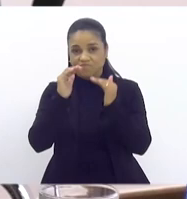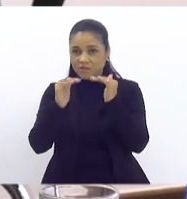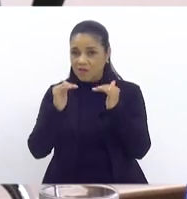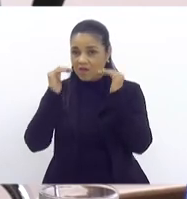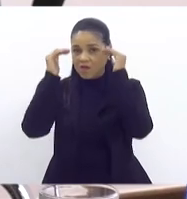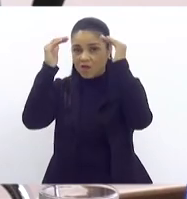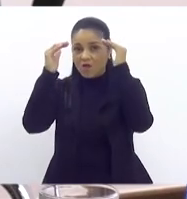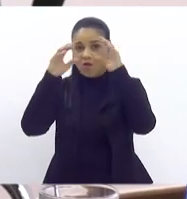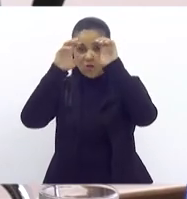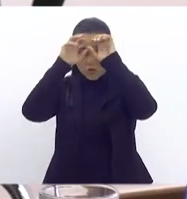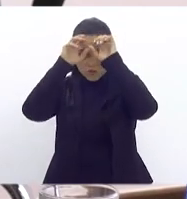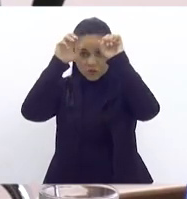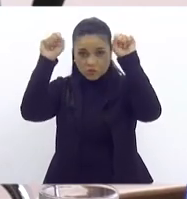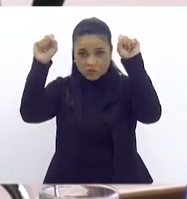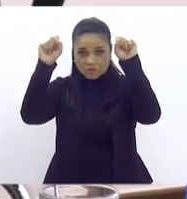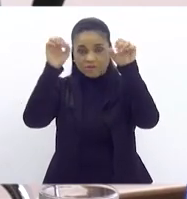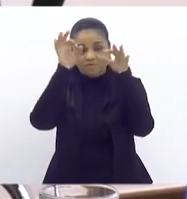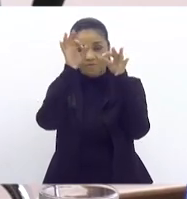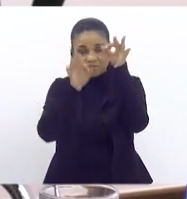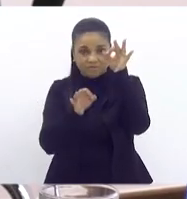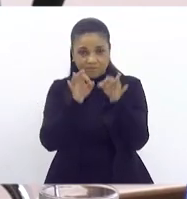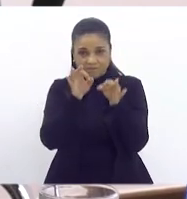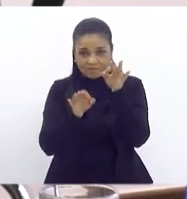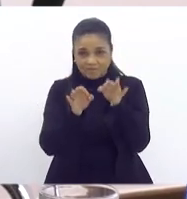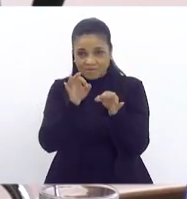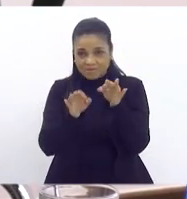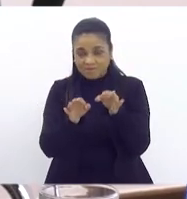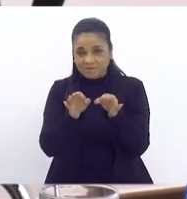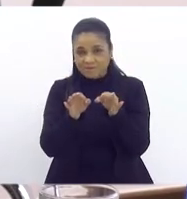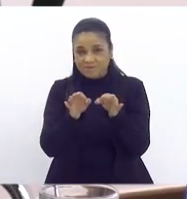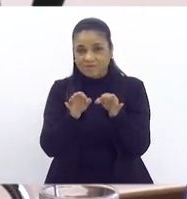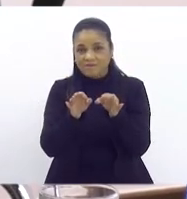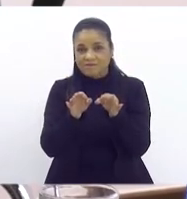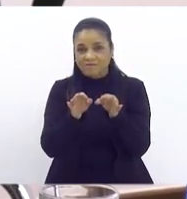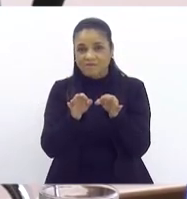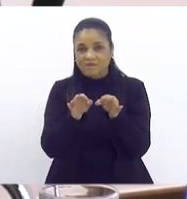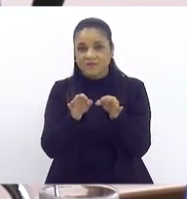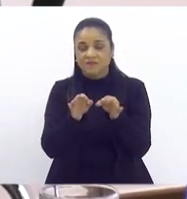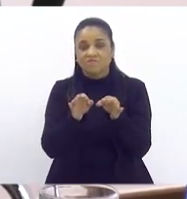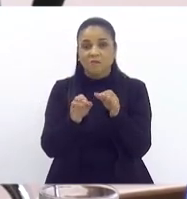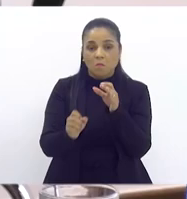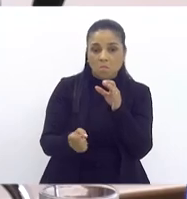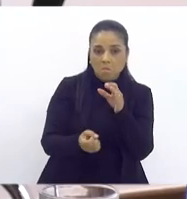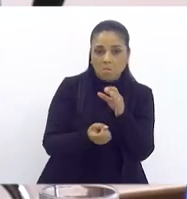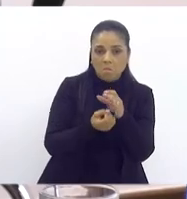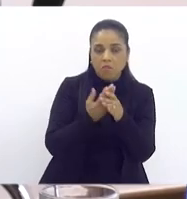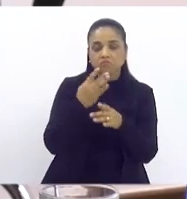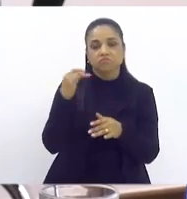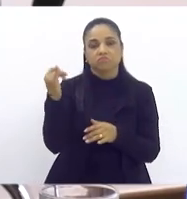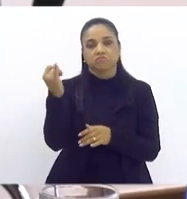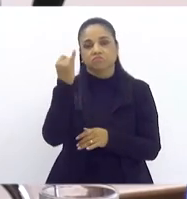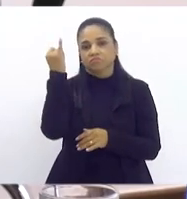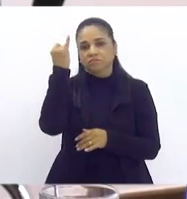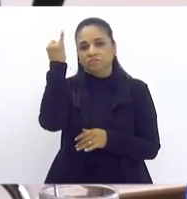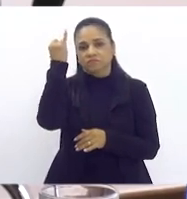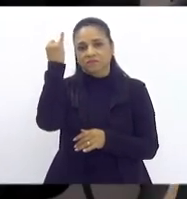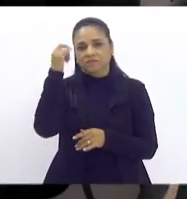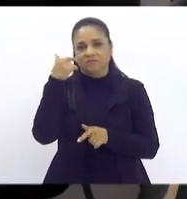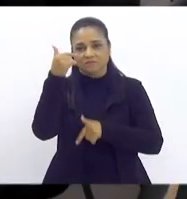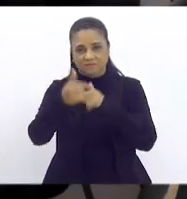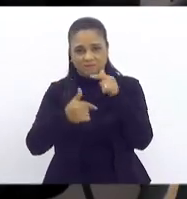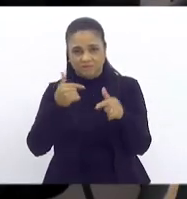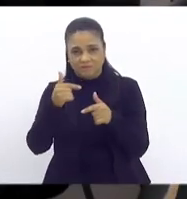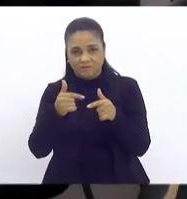Brasil o Supremo o Superior Tribunal de Justiça ele tem criado uma jurisprudência importante para tratar